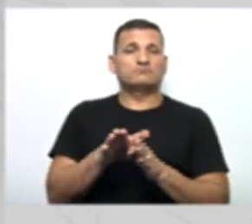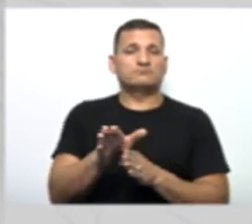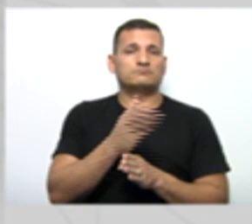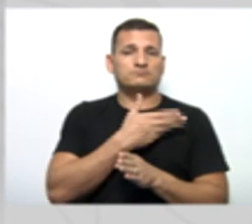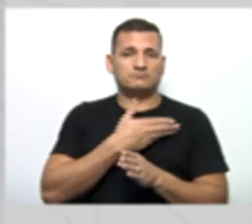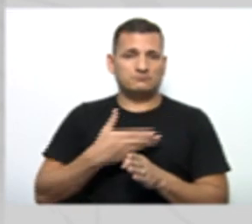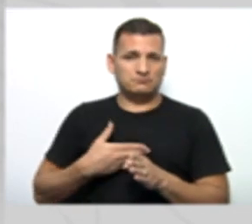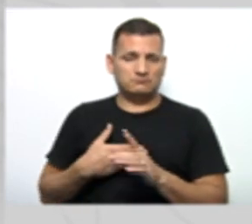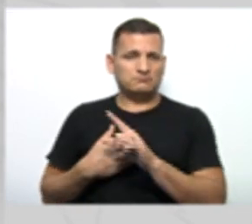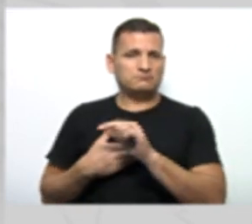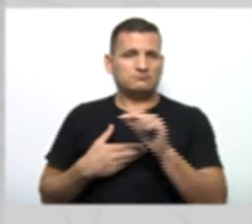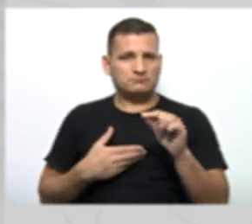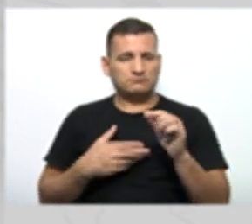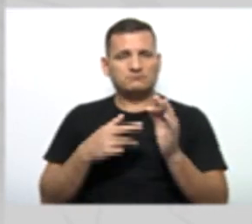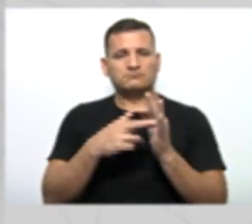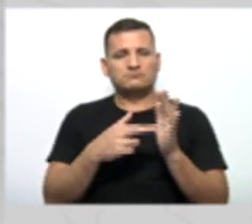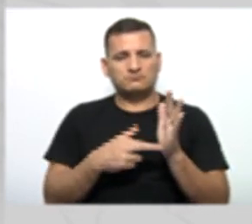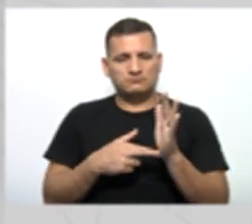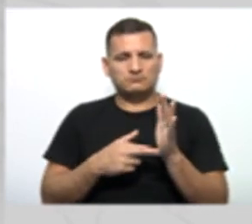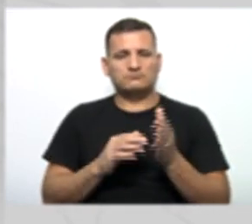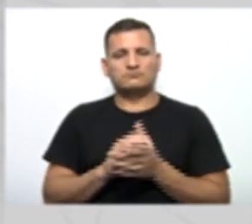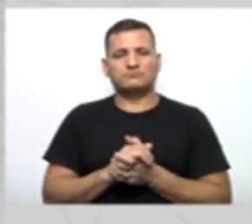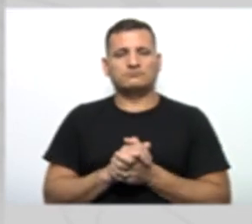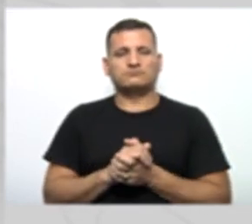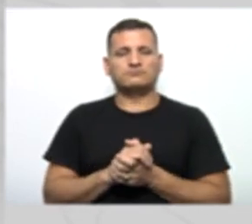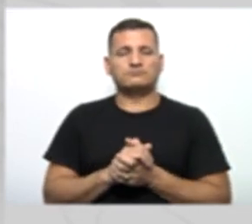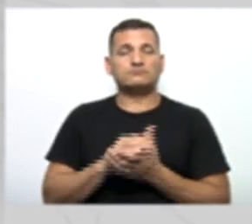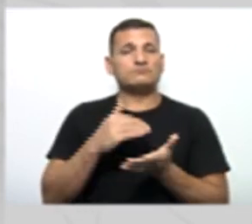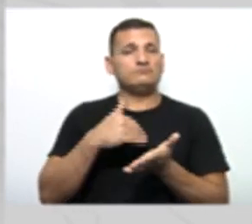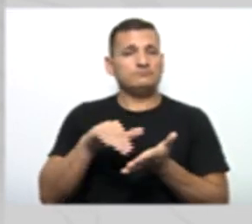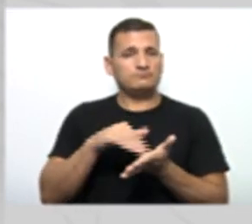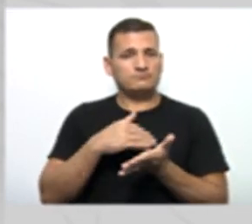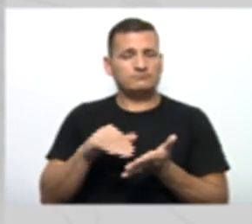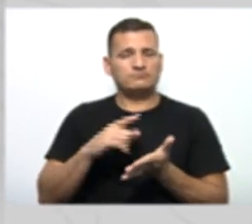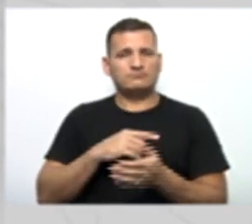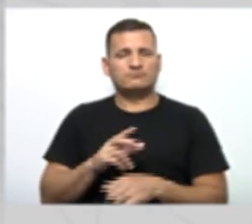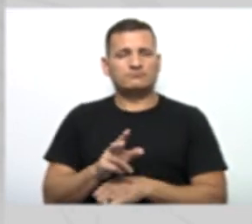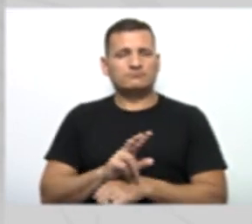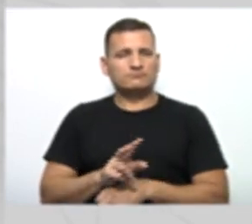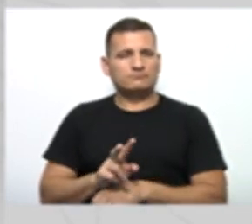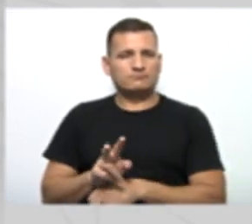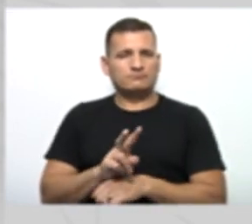diretriz e a secretaria fiscaliza como essa diretriz está